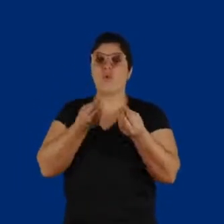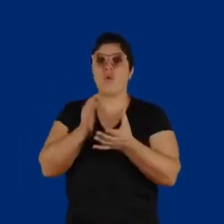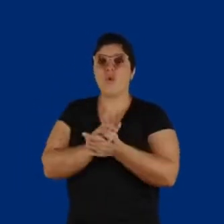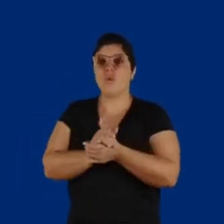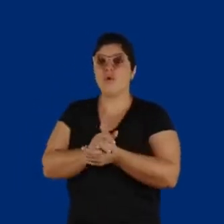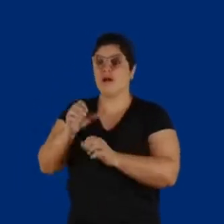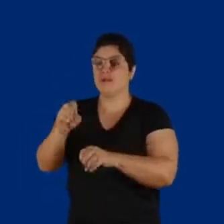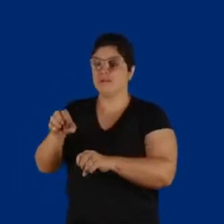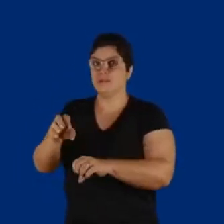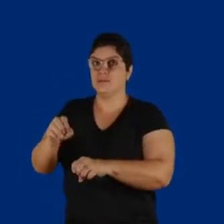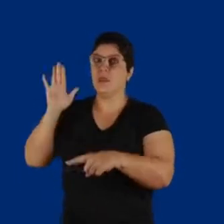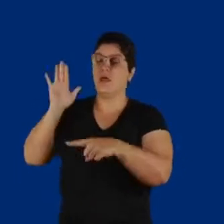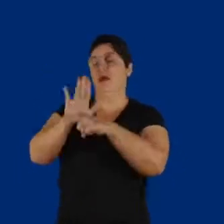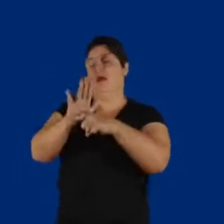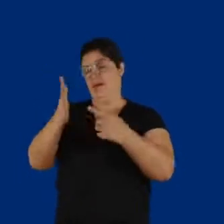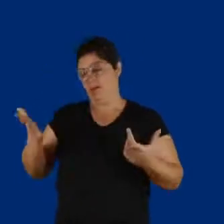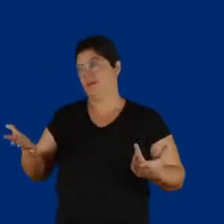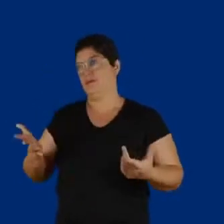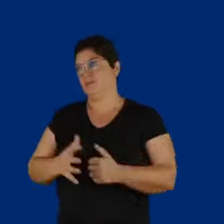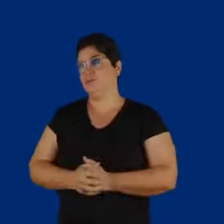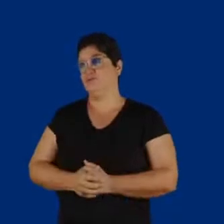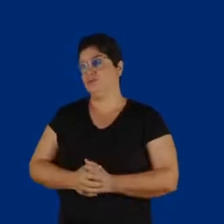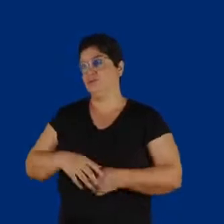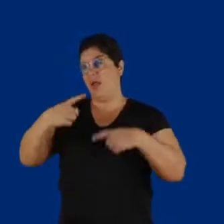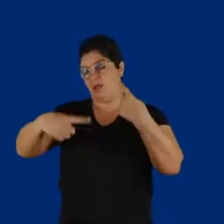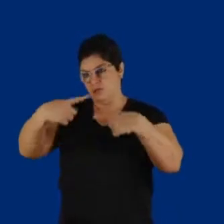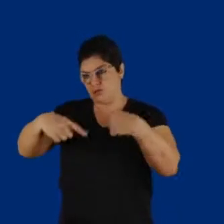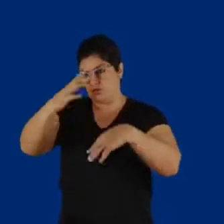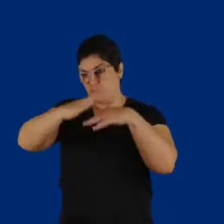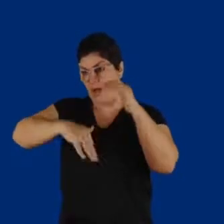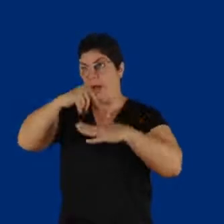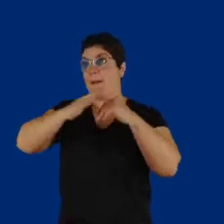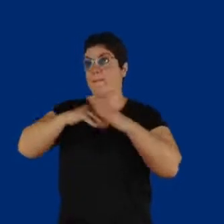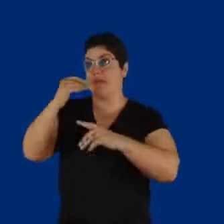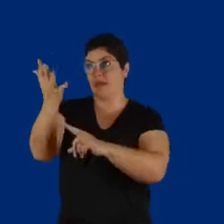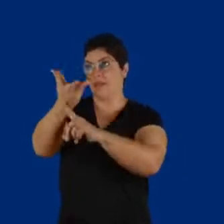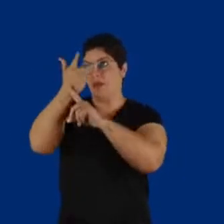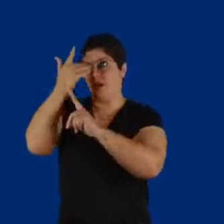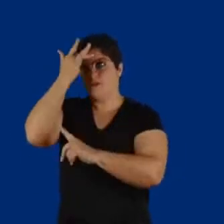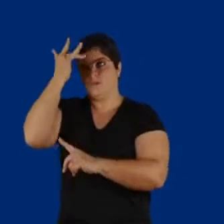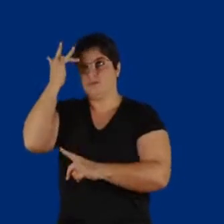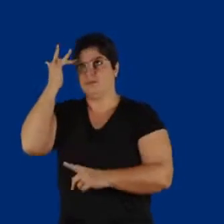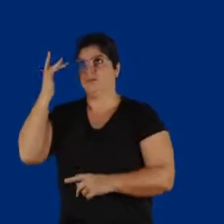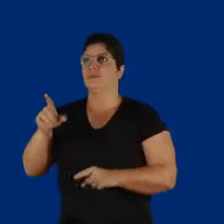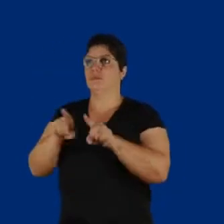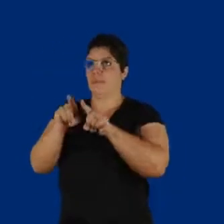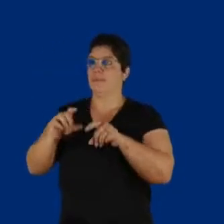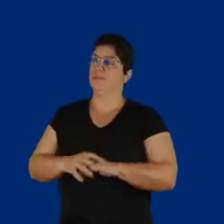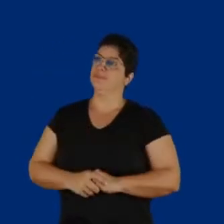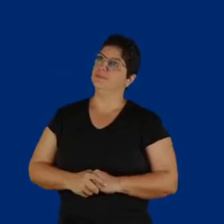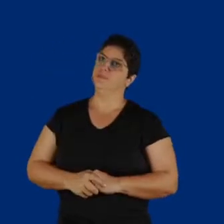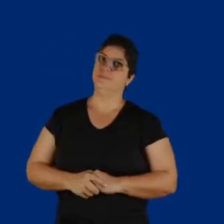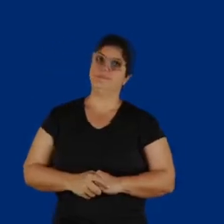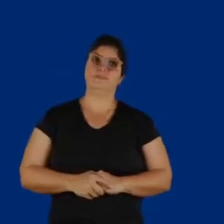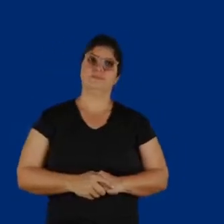educação pode colaborar, né, com a discussão e a prática da arte e da saúde mental.